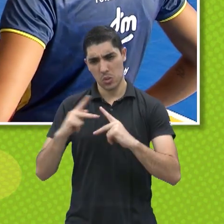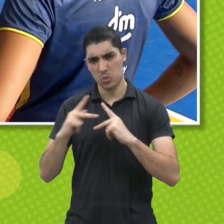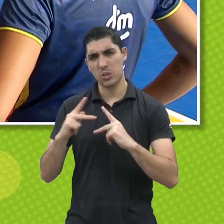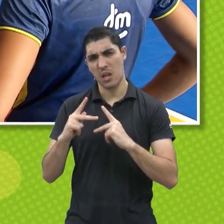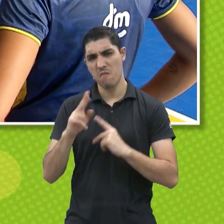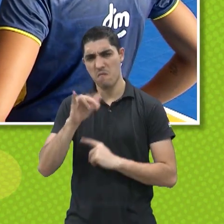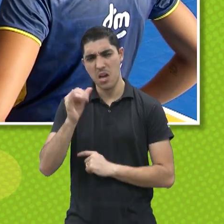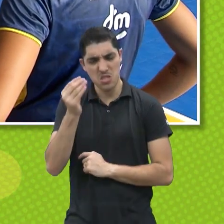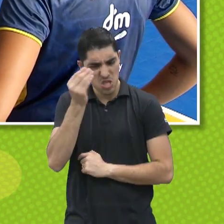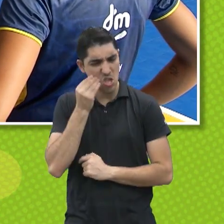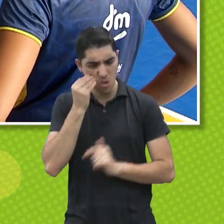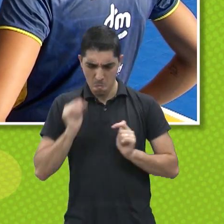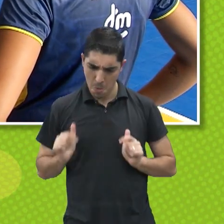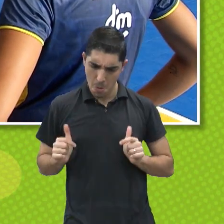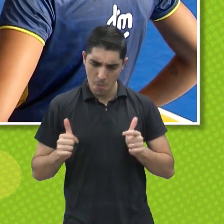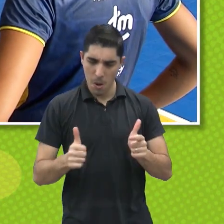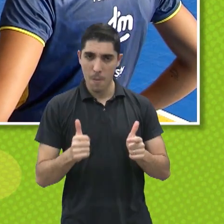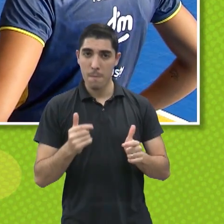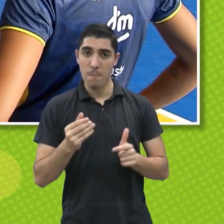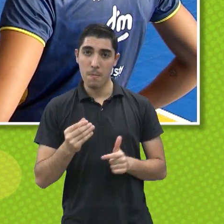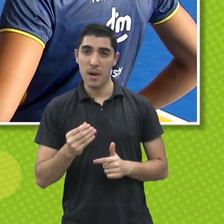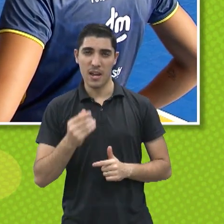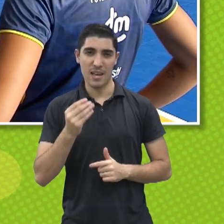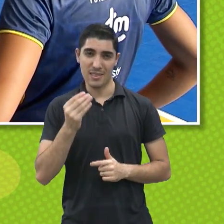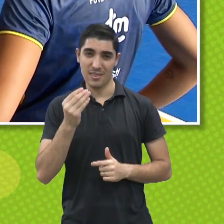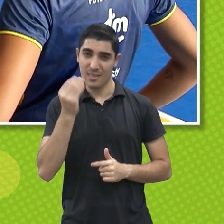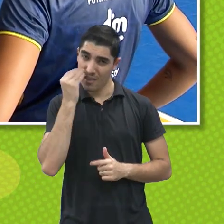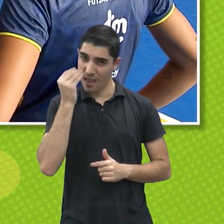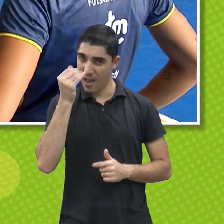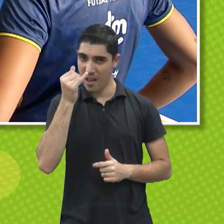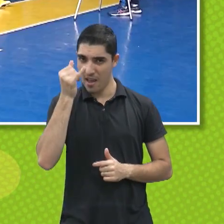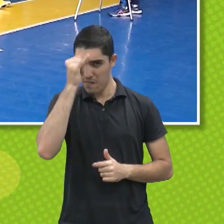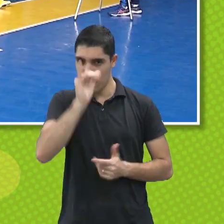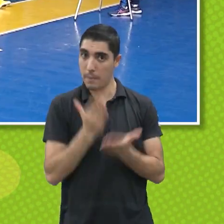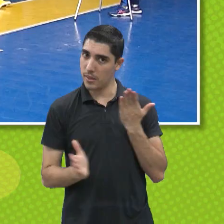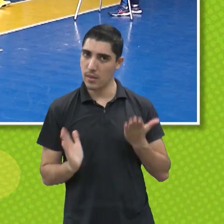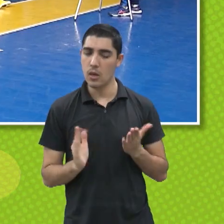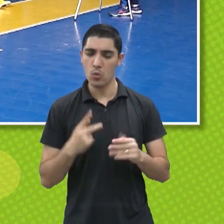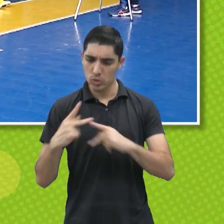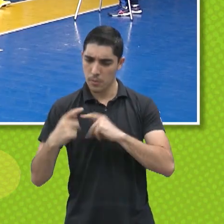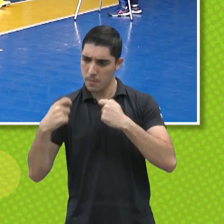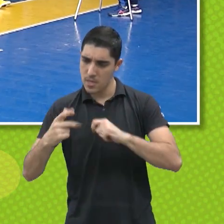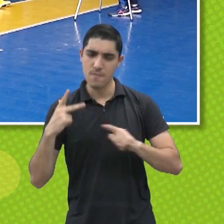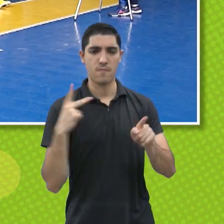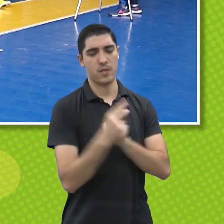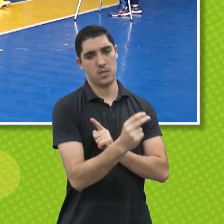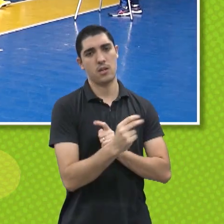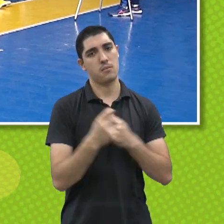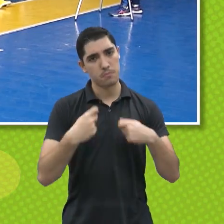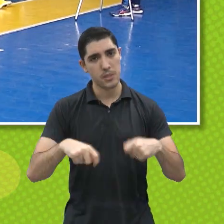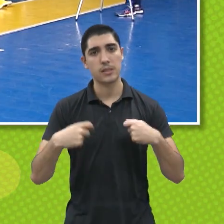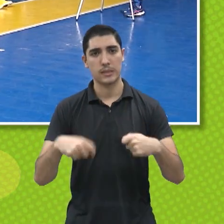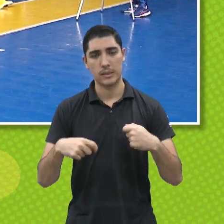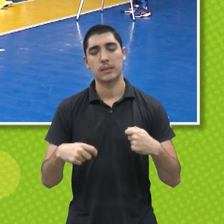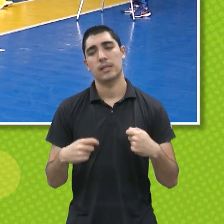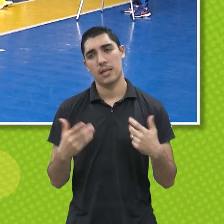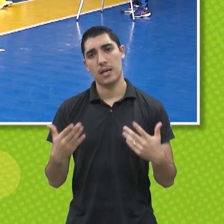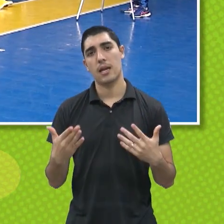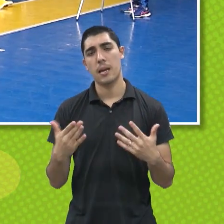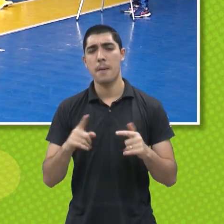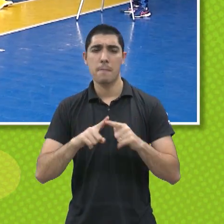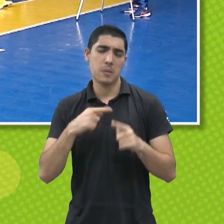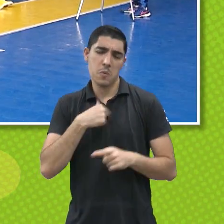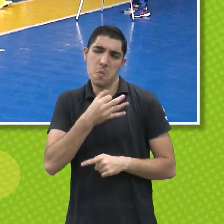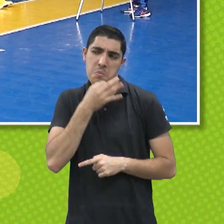impedir essa vitória aí do Taboão. Tem que vencer, né? Como você falou, tem que vencer. Mas acho que o São José está